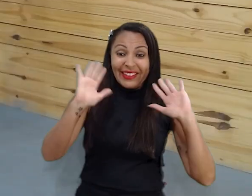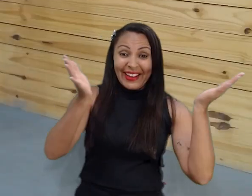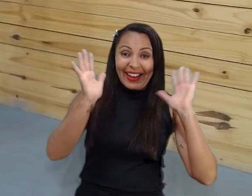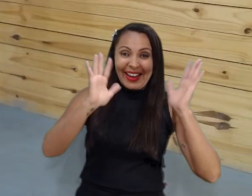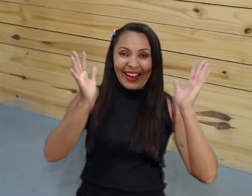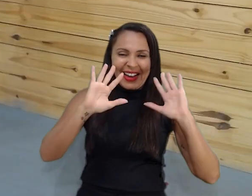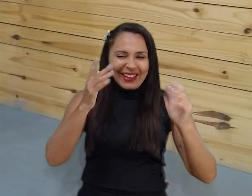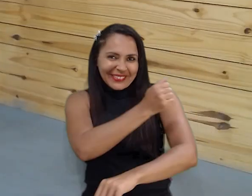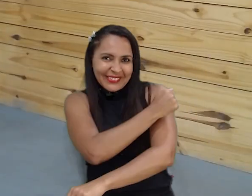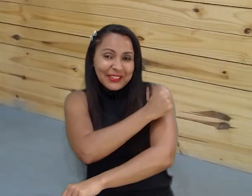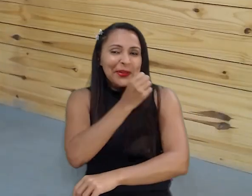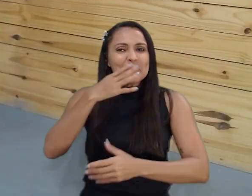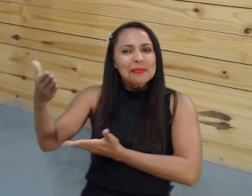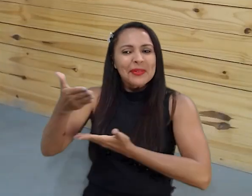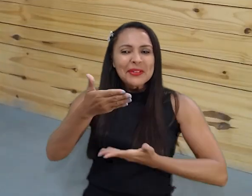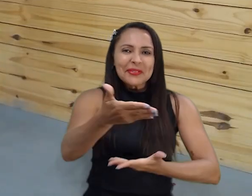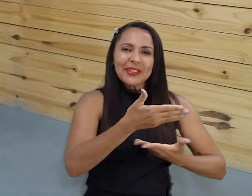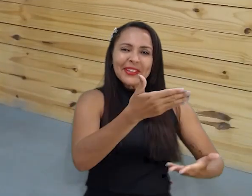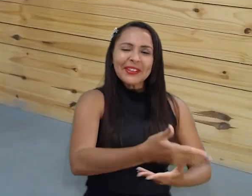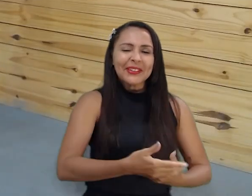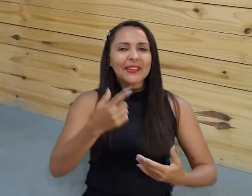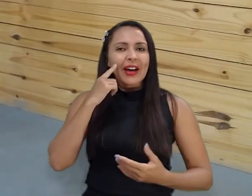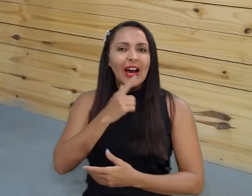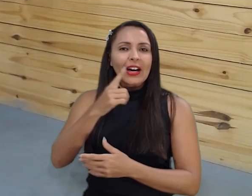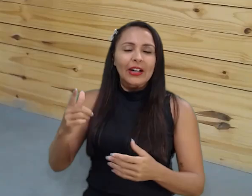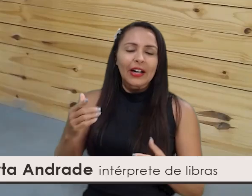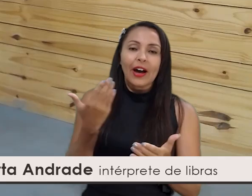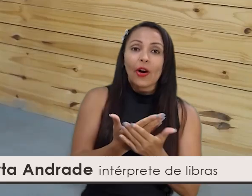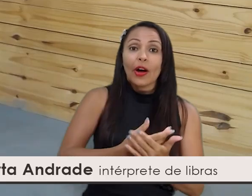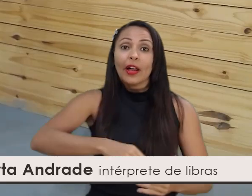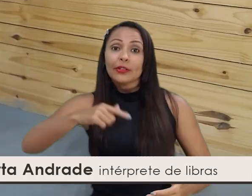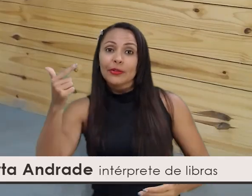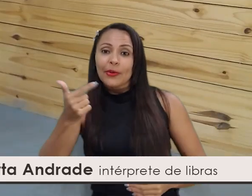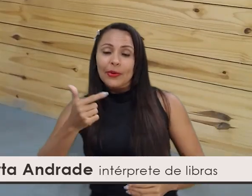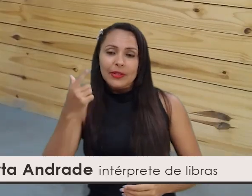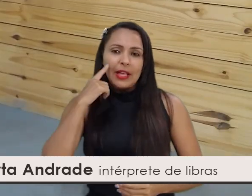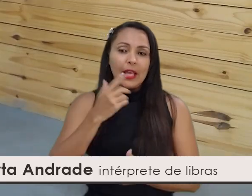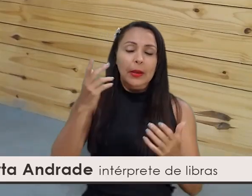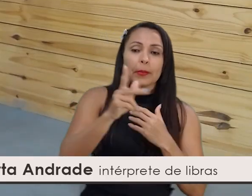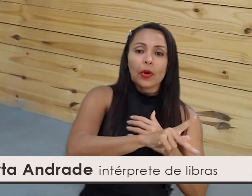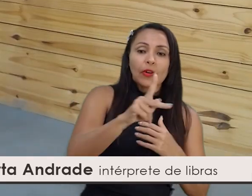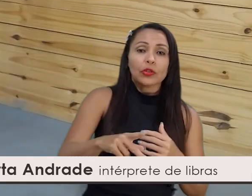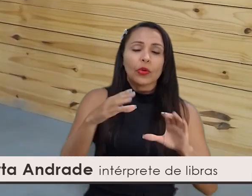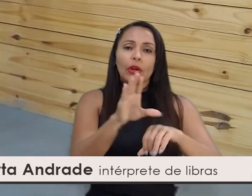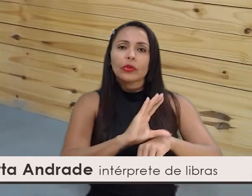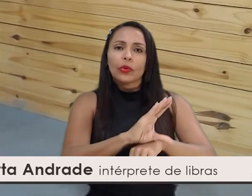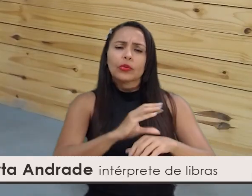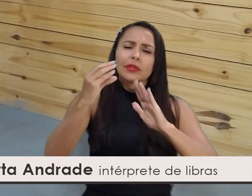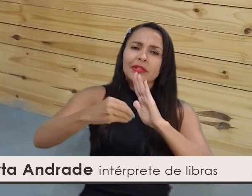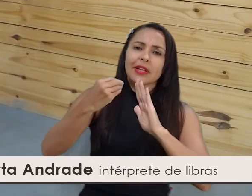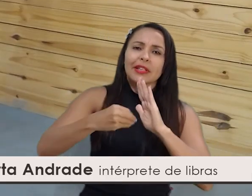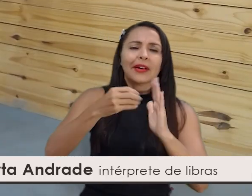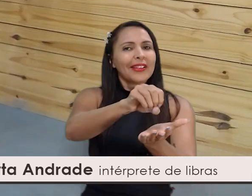Olá, querido estudante, bem-vindo de volta, bem-vindo à unidade 2. Eu sou Vanessa Arcoverde, professora do curso de Design Gráfico